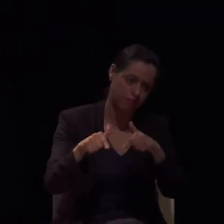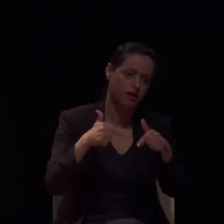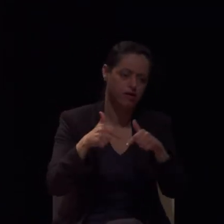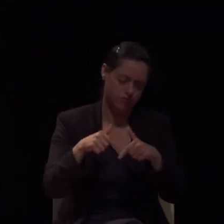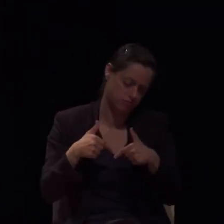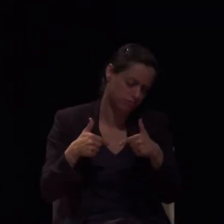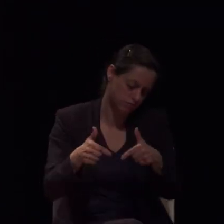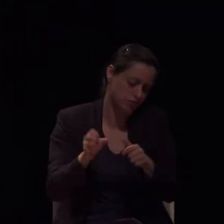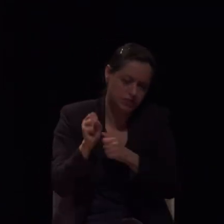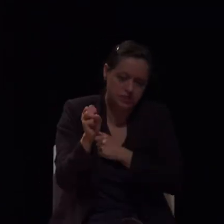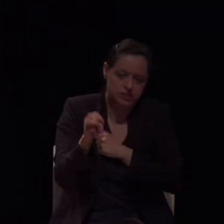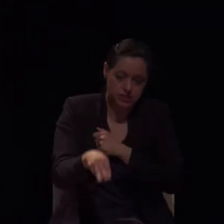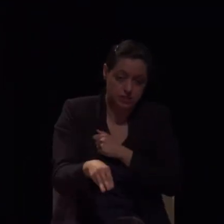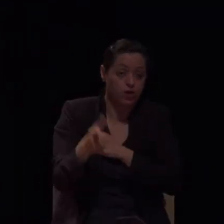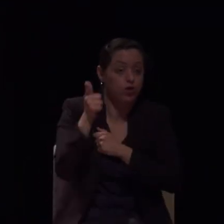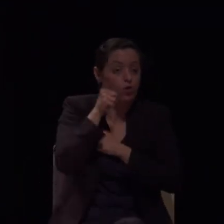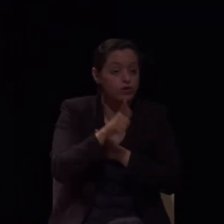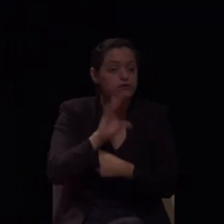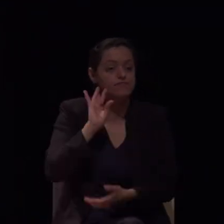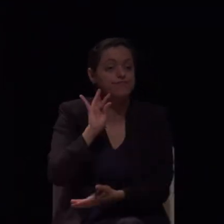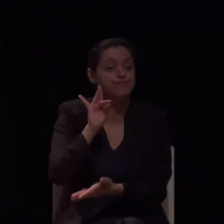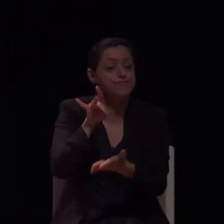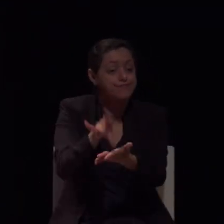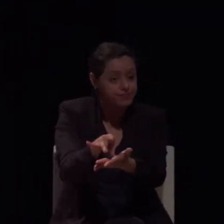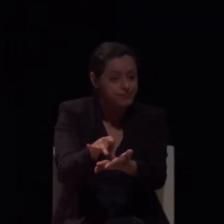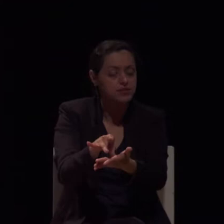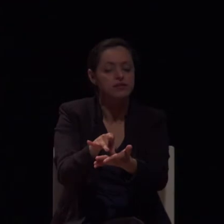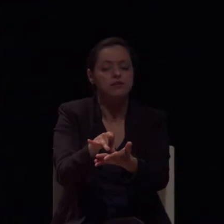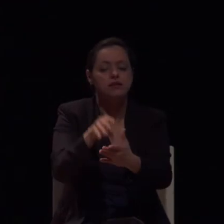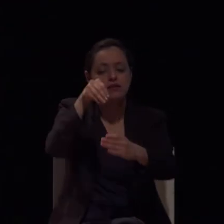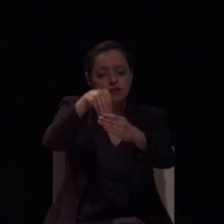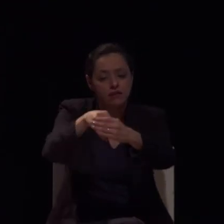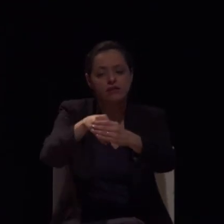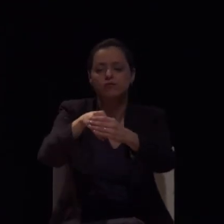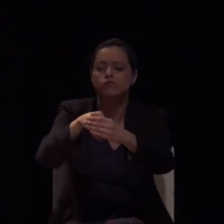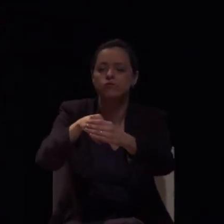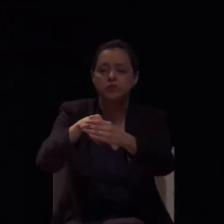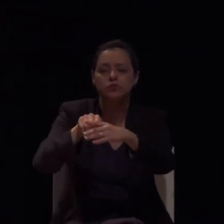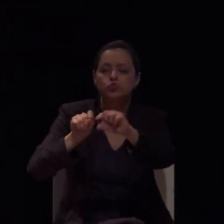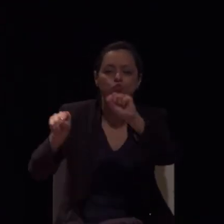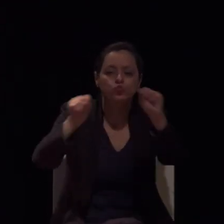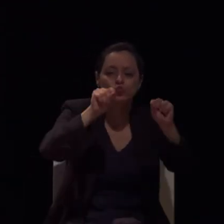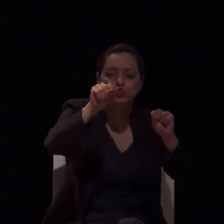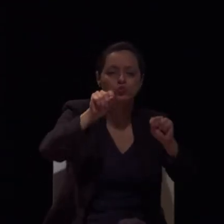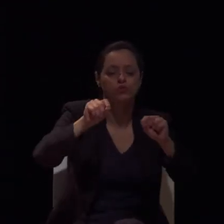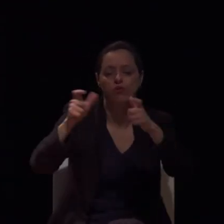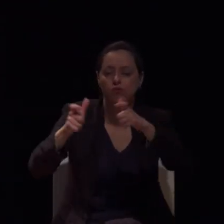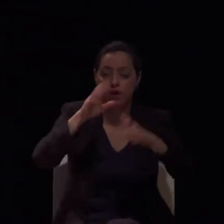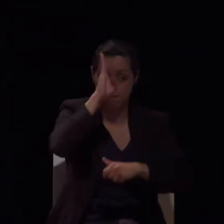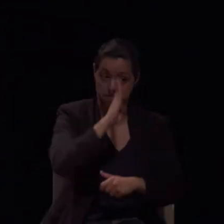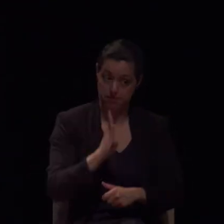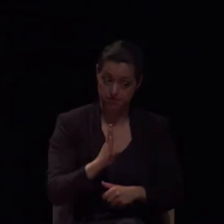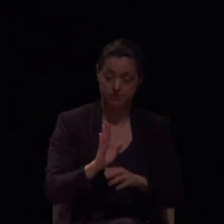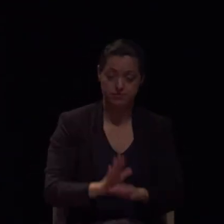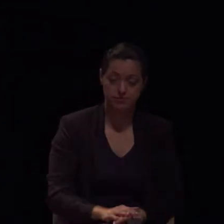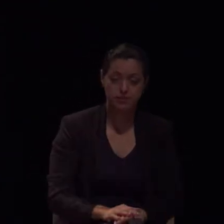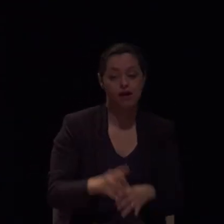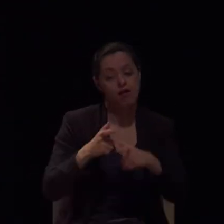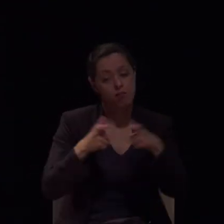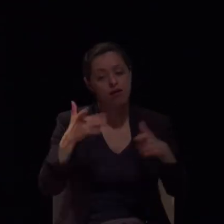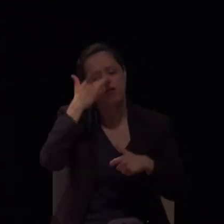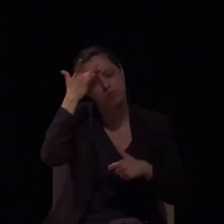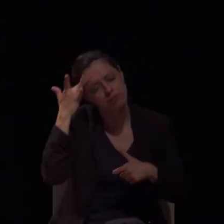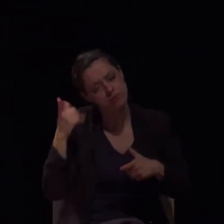pra implementação da lei 10 639 em muitos lugares do brasil boa parte dessas pessoas inclusive ligadas a movimentos